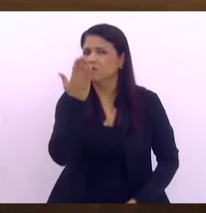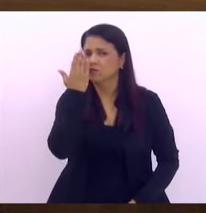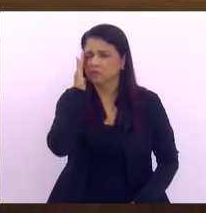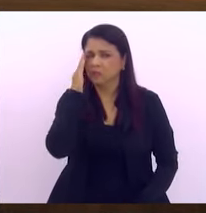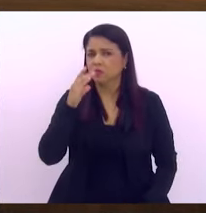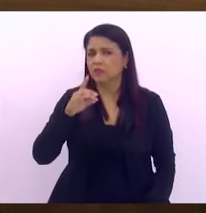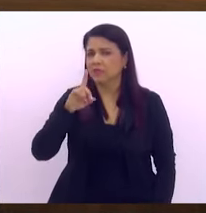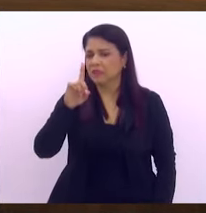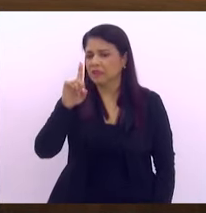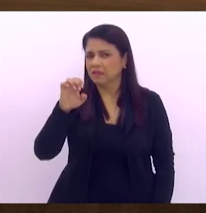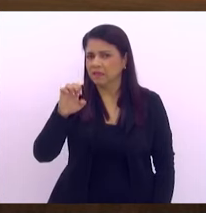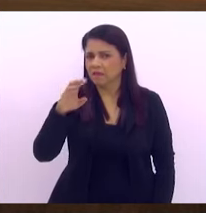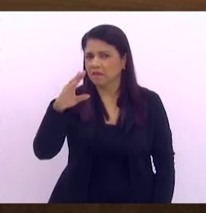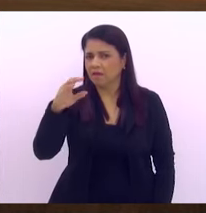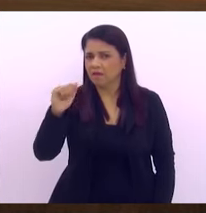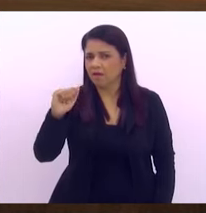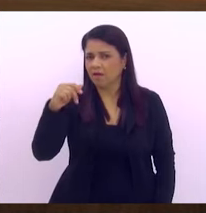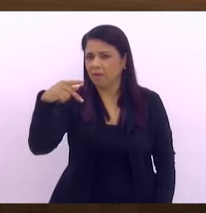Presidente,